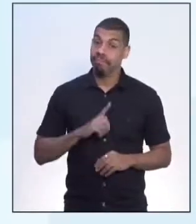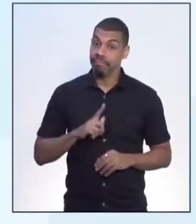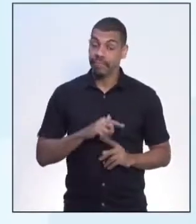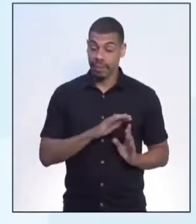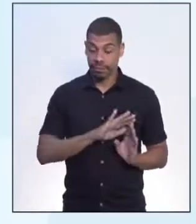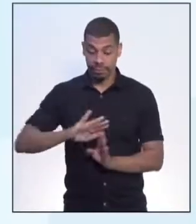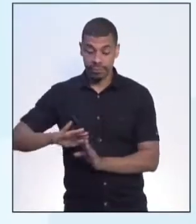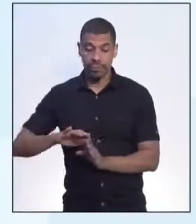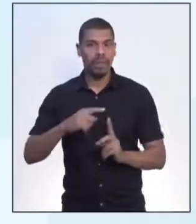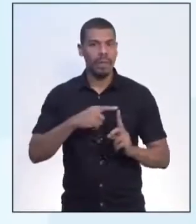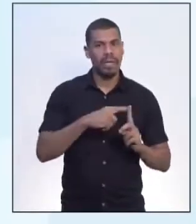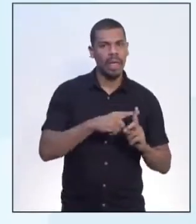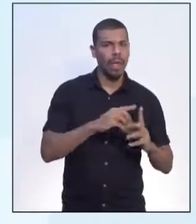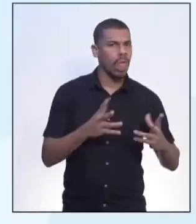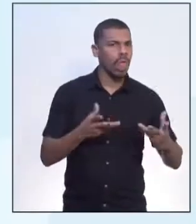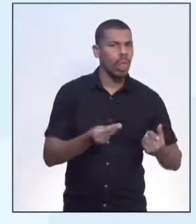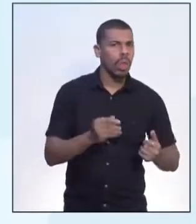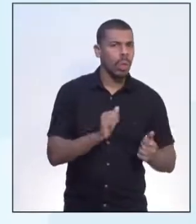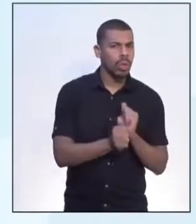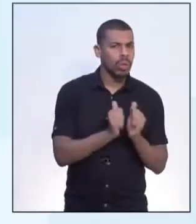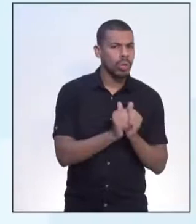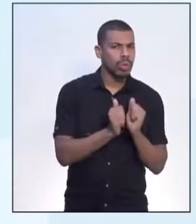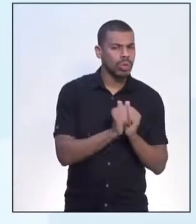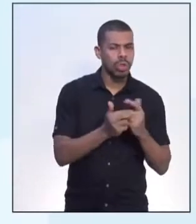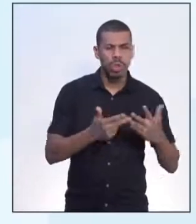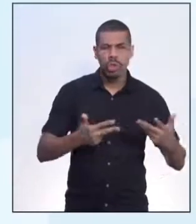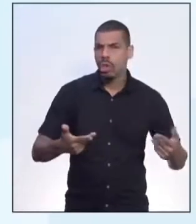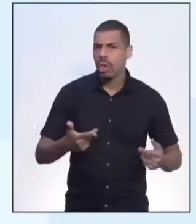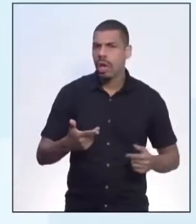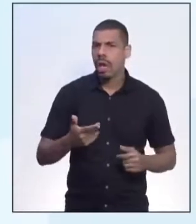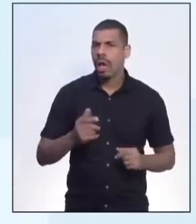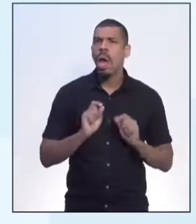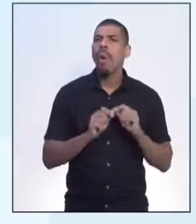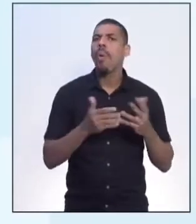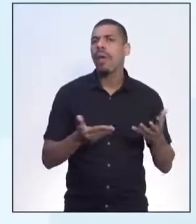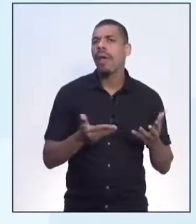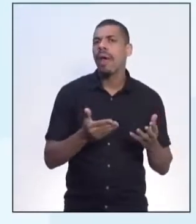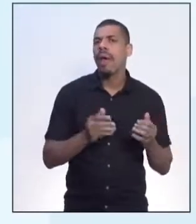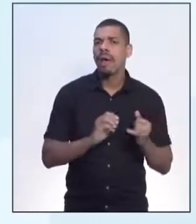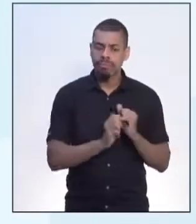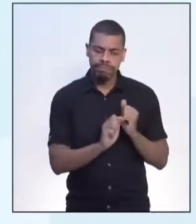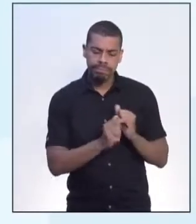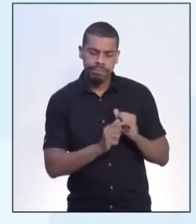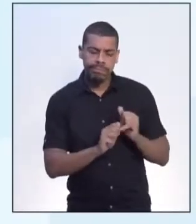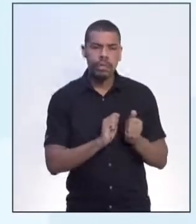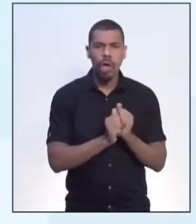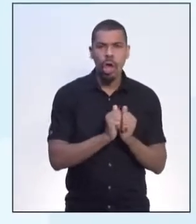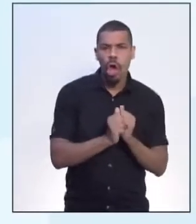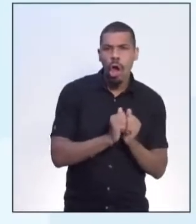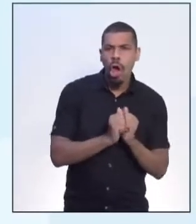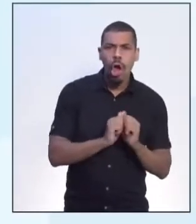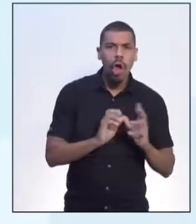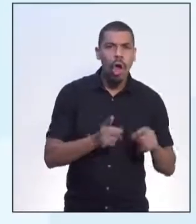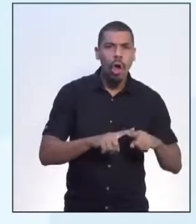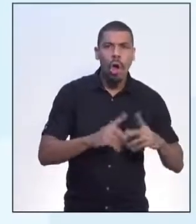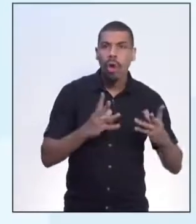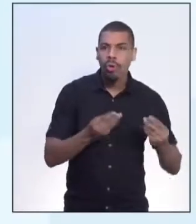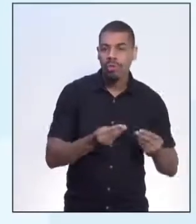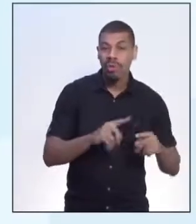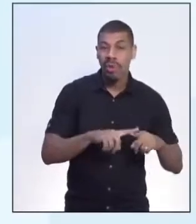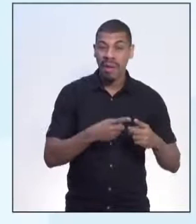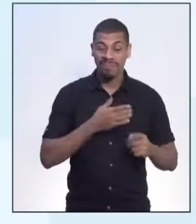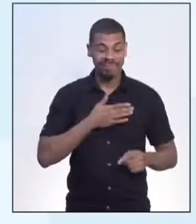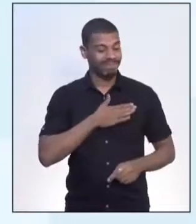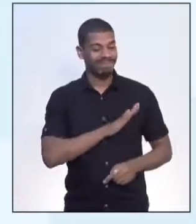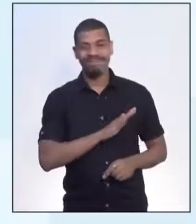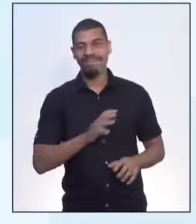primeira frase, que eu como tudo aquilo ali que é saudável, né? E tem uma segunda oração que é contrária. Ele não gosta de salada. Então, é um